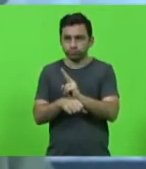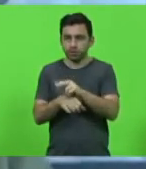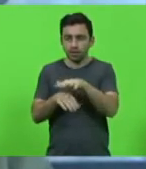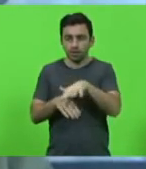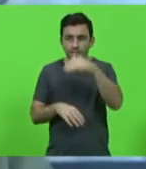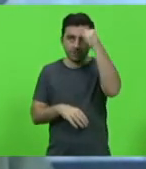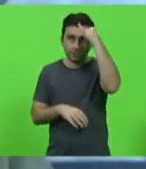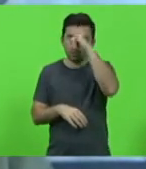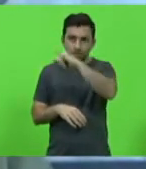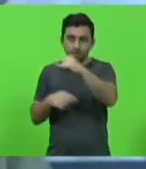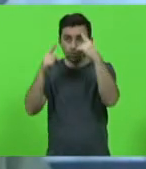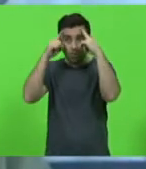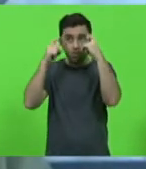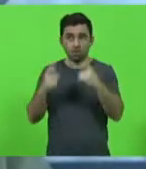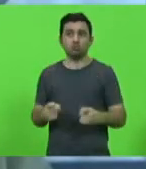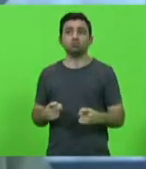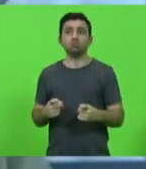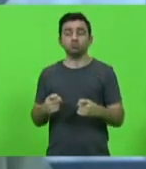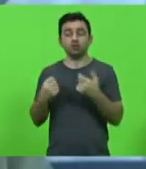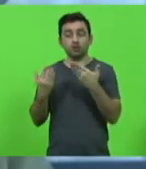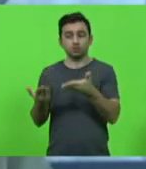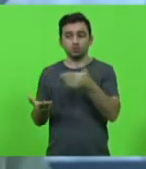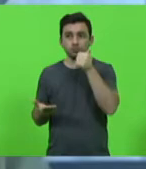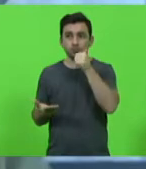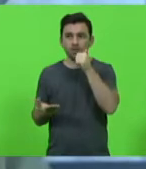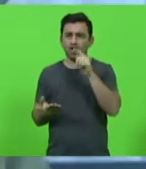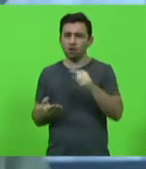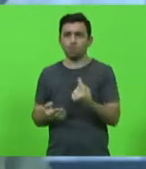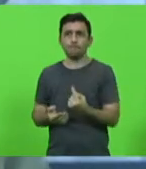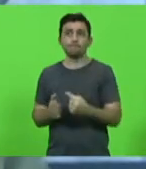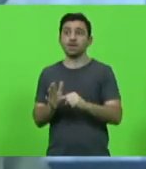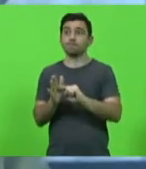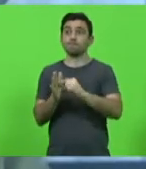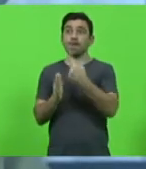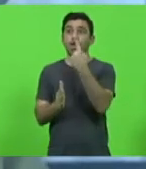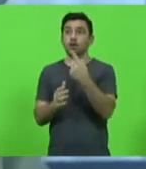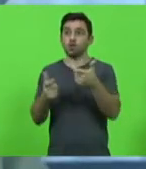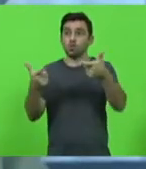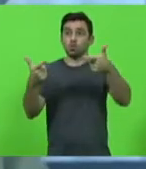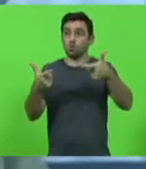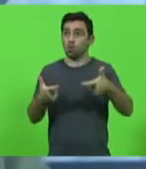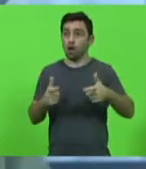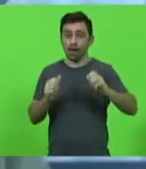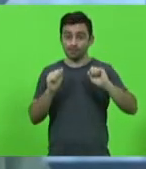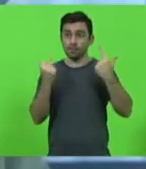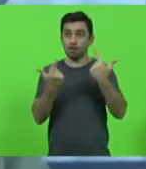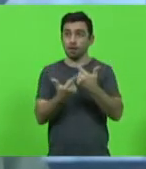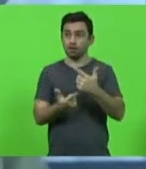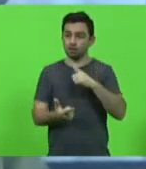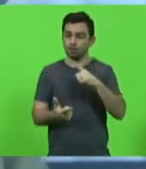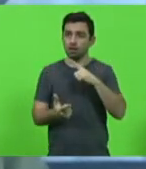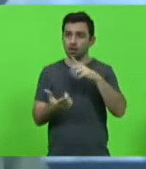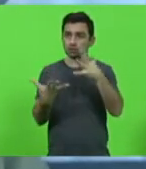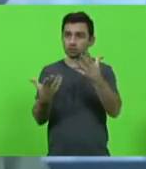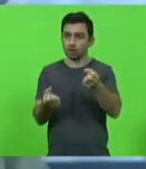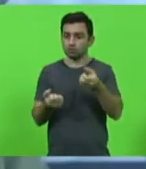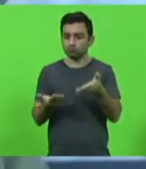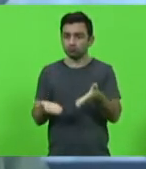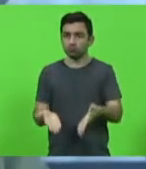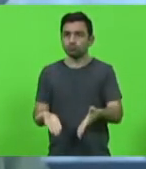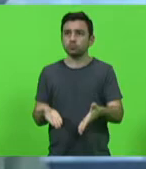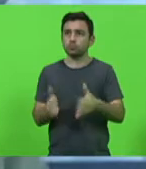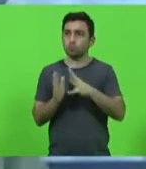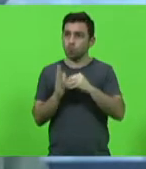Esse observatório, que é inédito no país, é a primeira Assembleia Legislativa que adota esse modelo. Nós